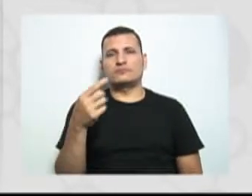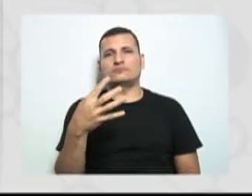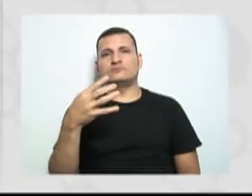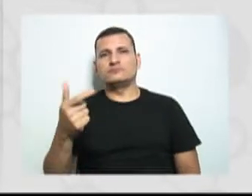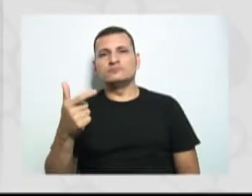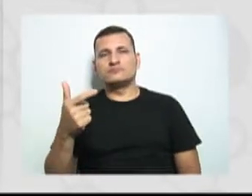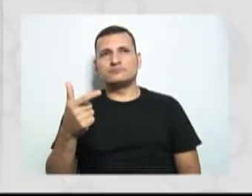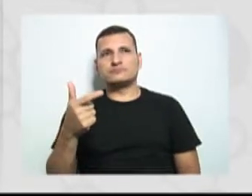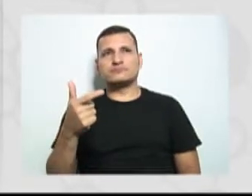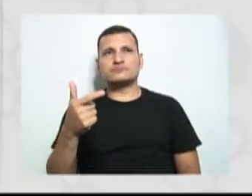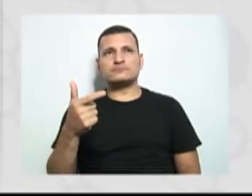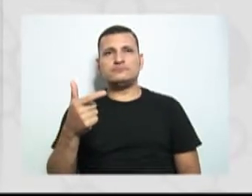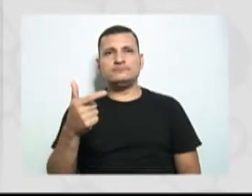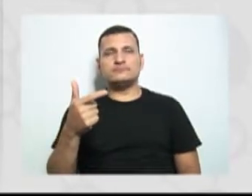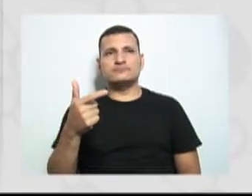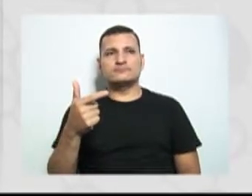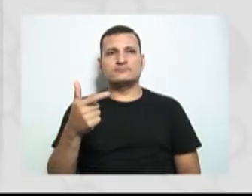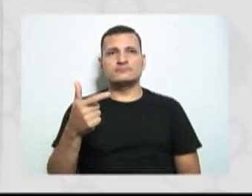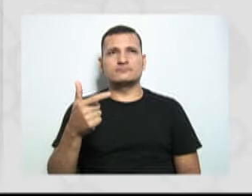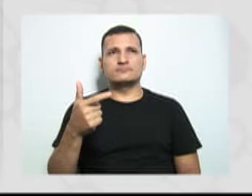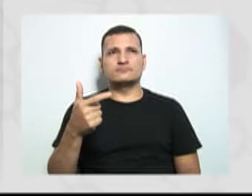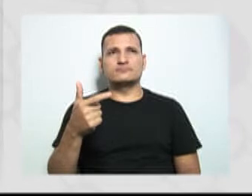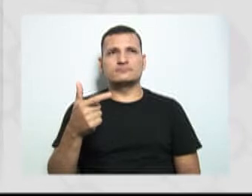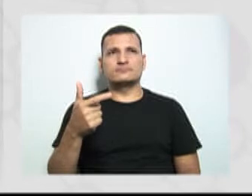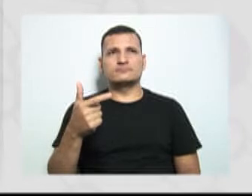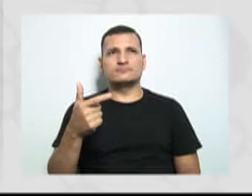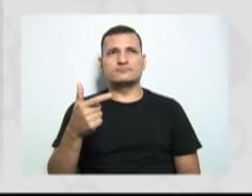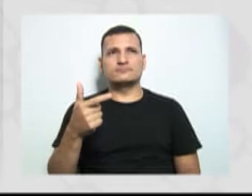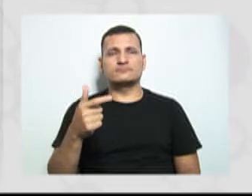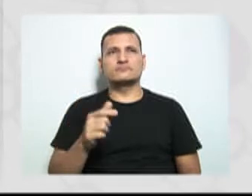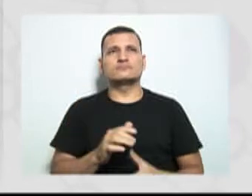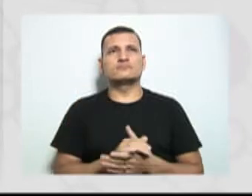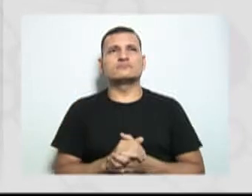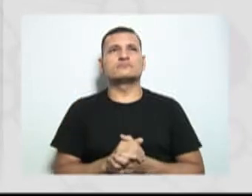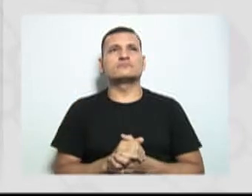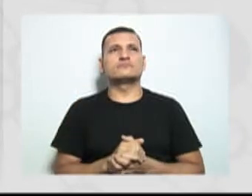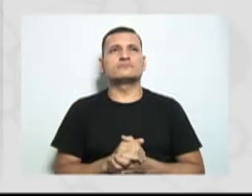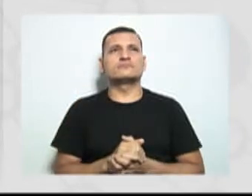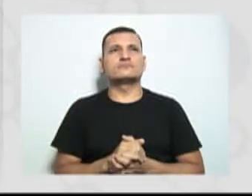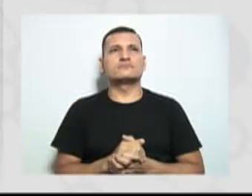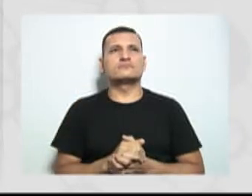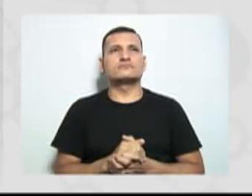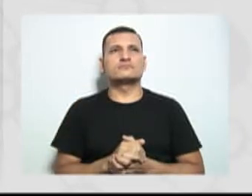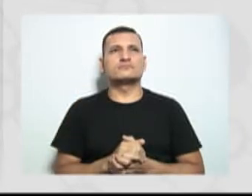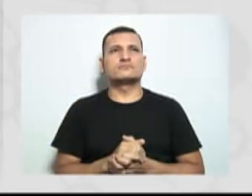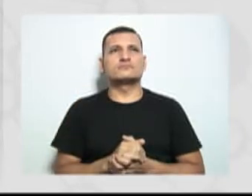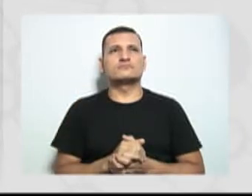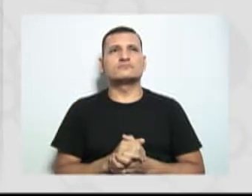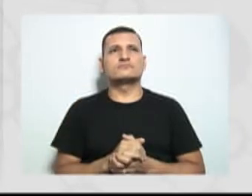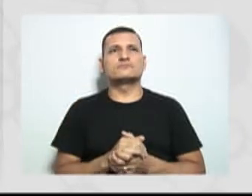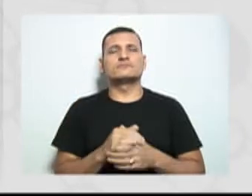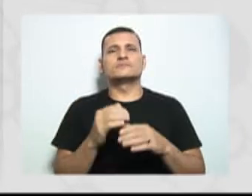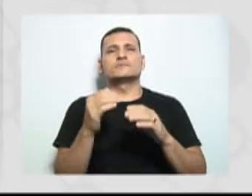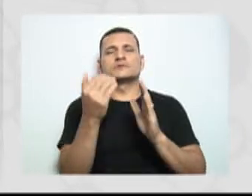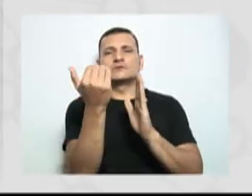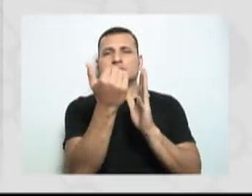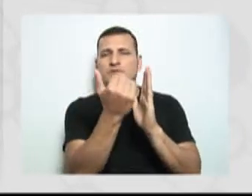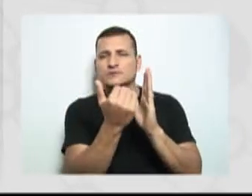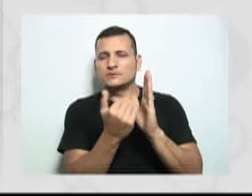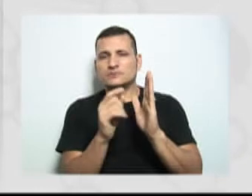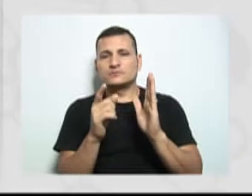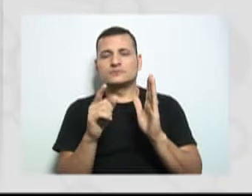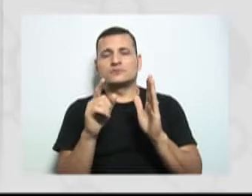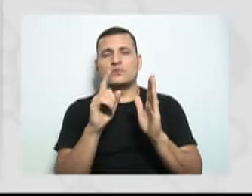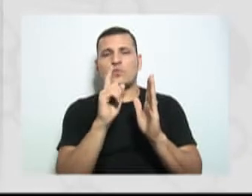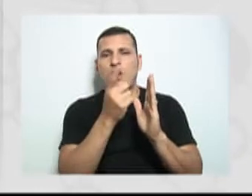69,42. E com relação ao custo dos ingressos, dos ingredientes por unidade produzida, em vez de R$ 1,00, vocês